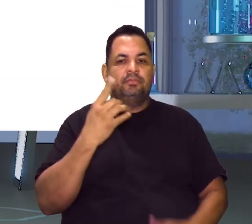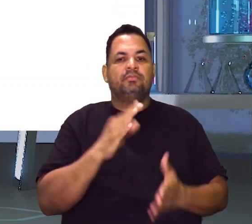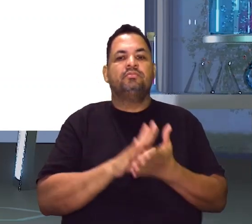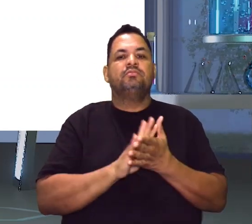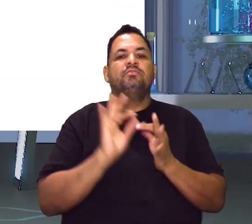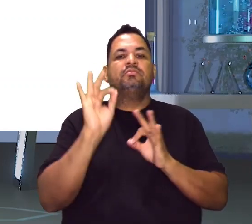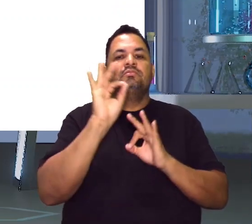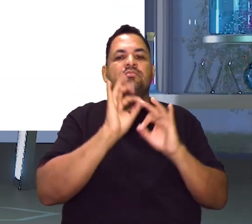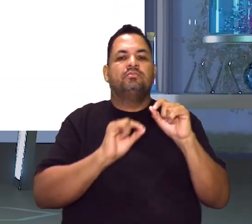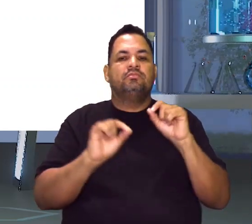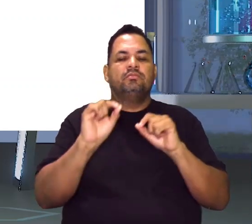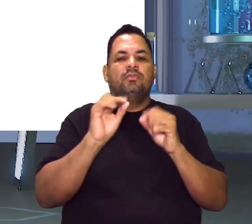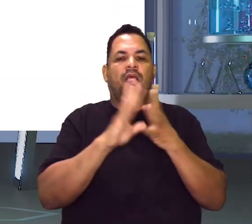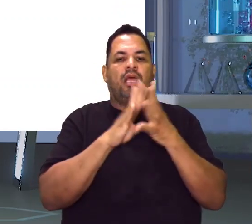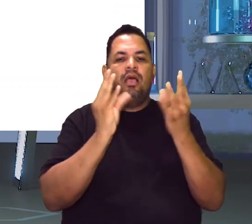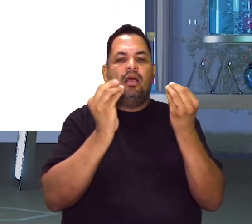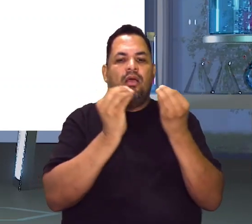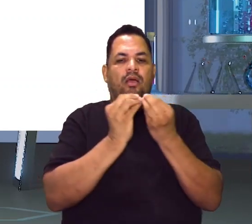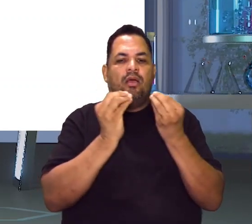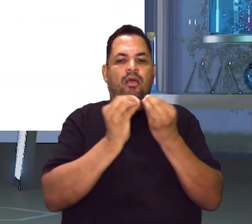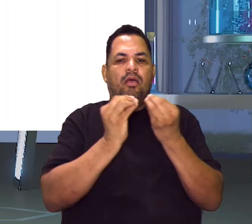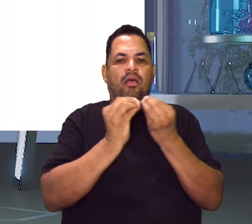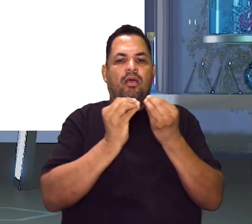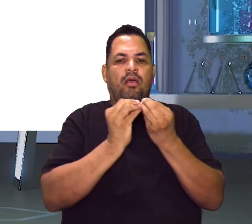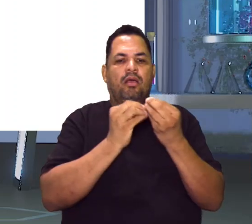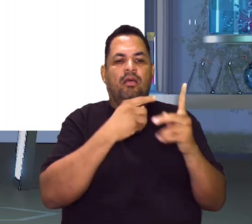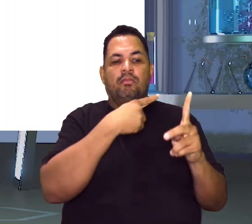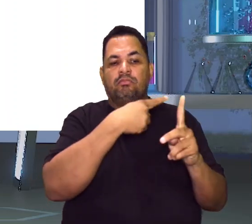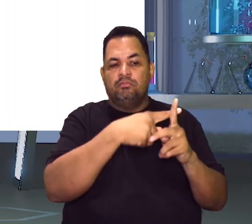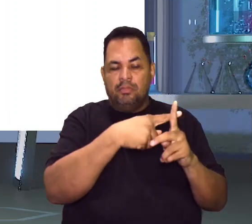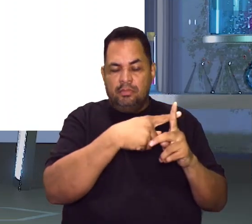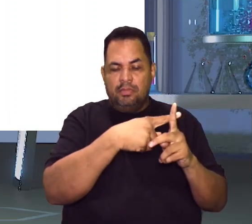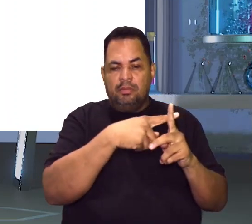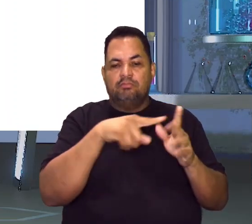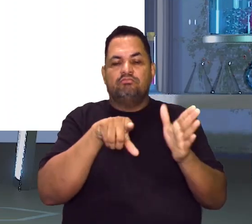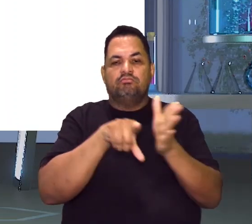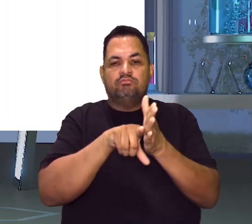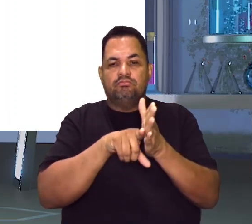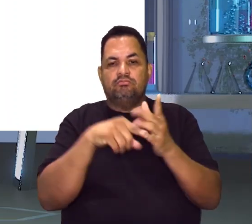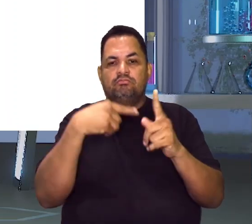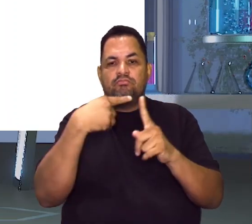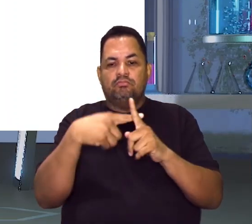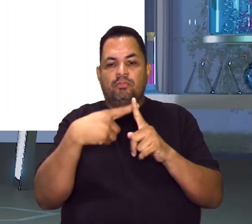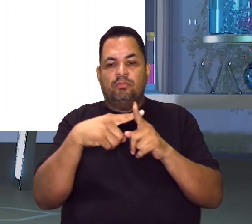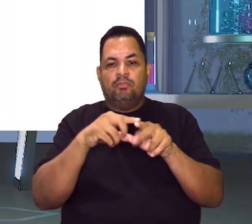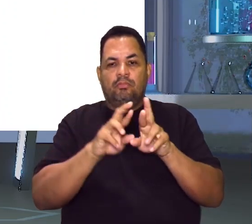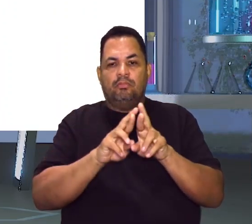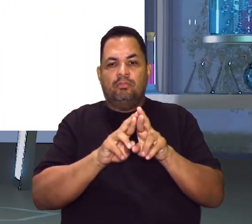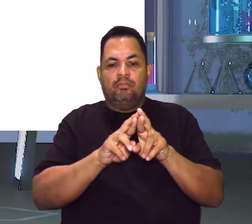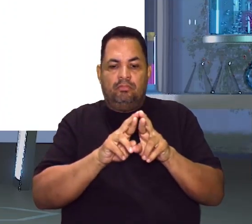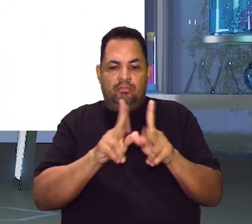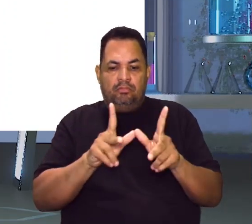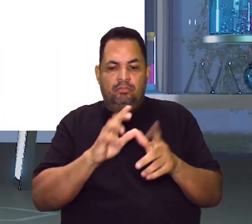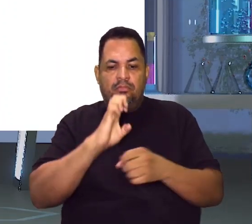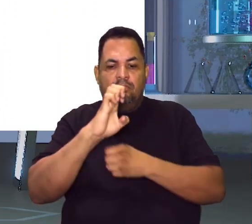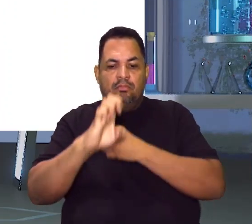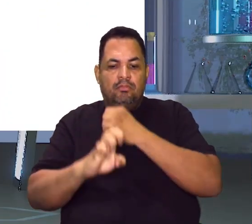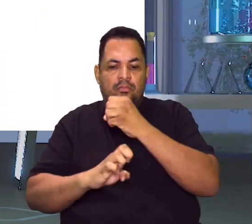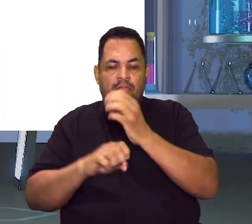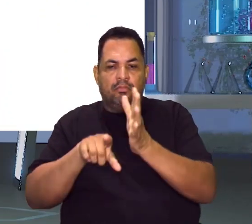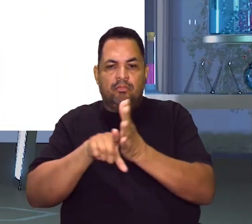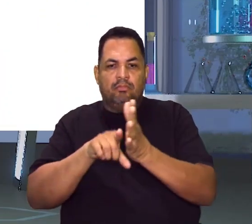é o quê? Uma molécula polar, devido à diferença de